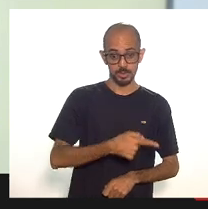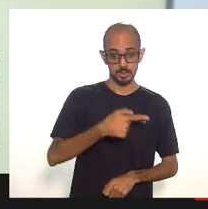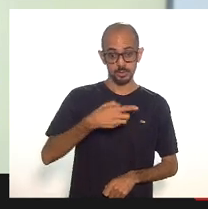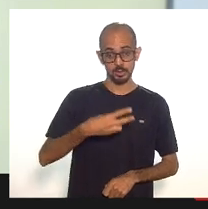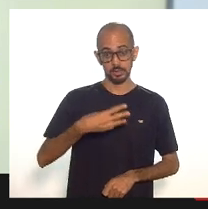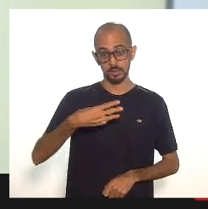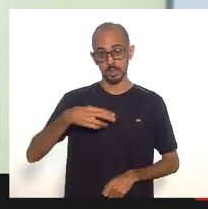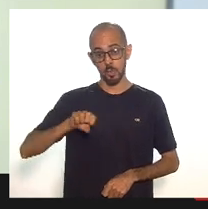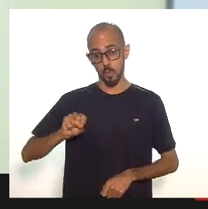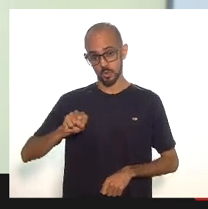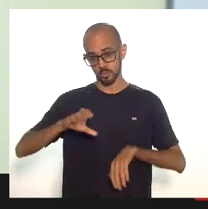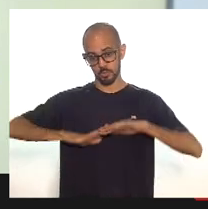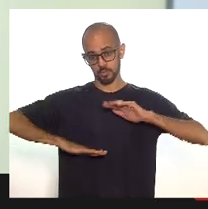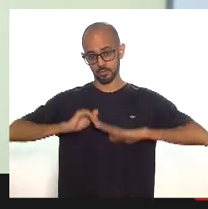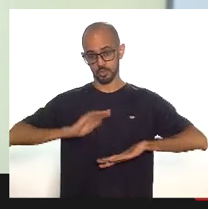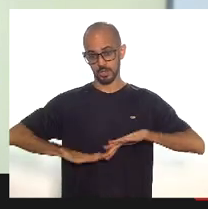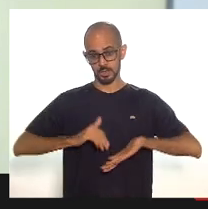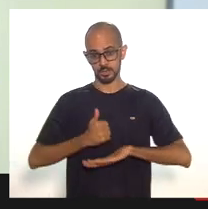3.738 profissionais.